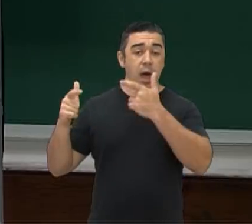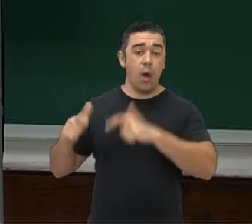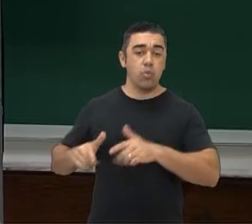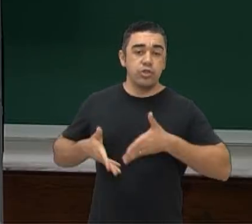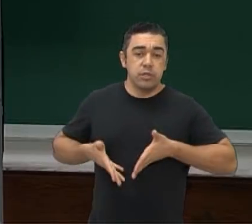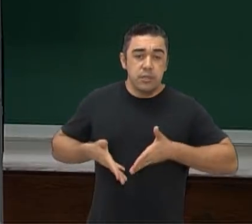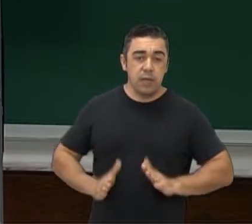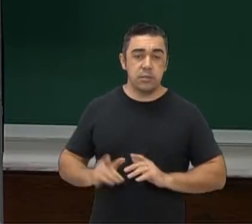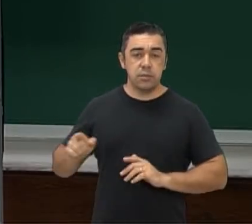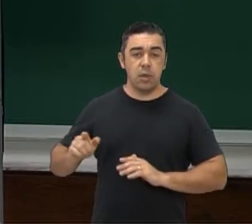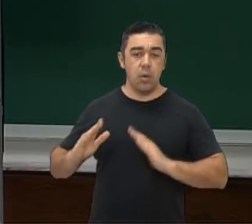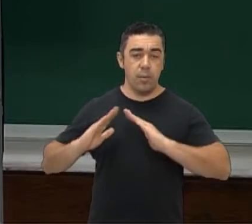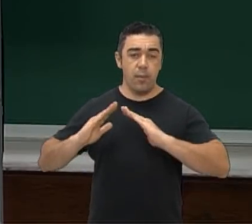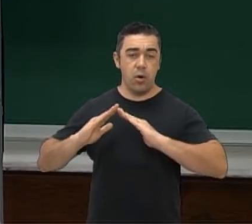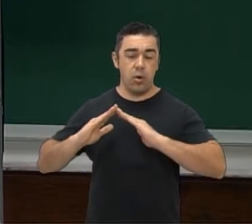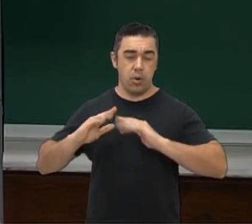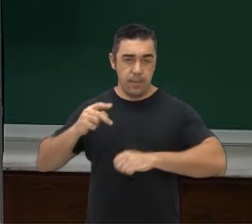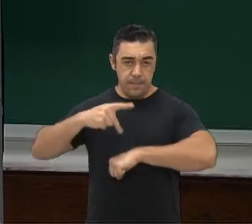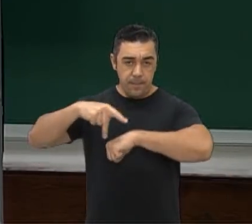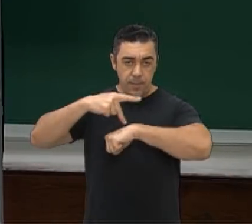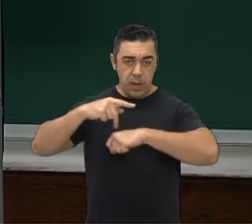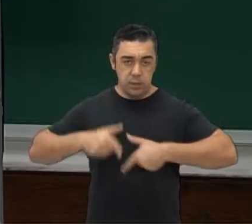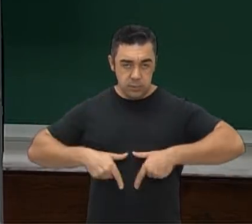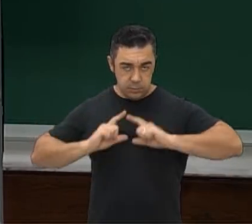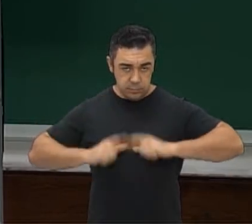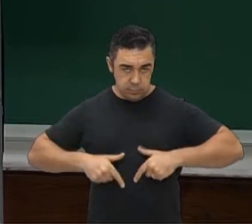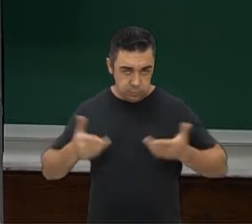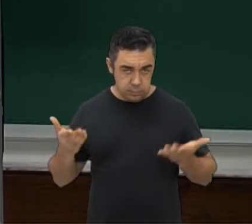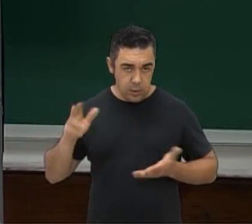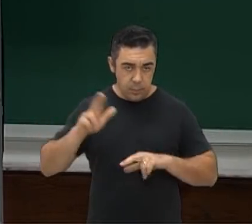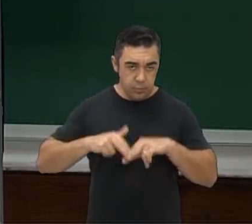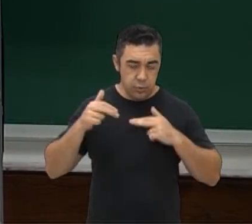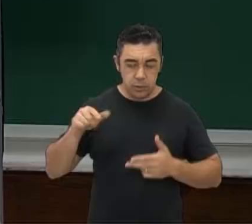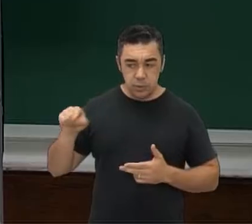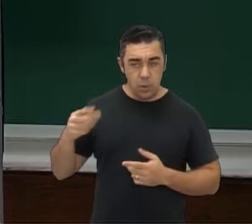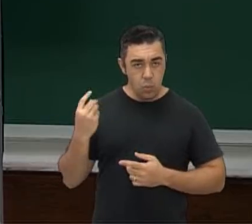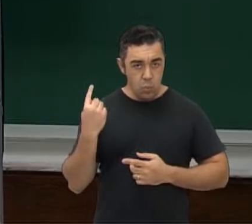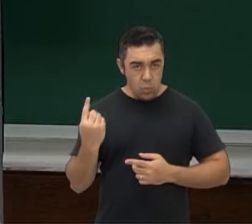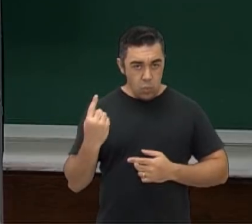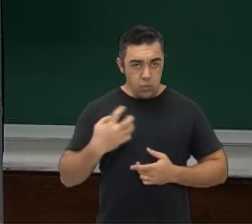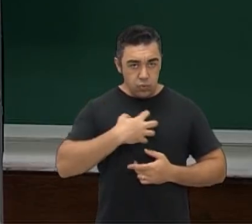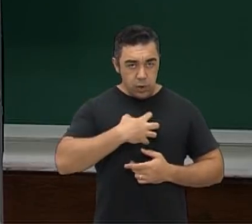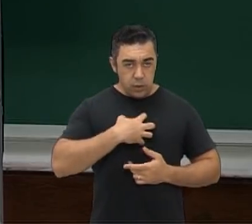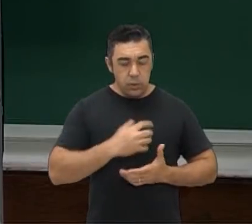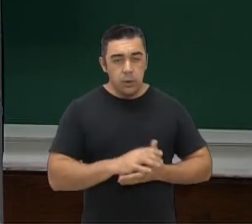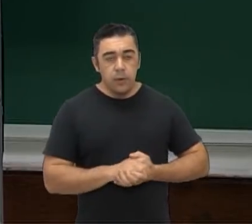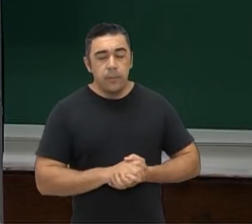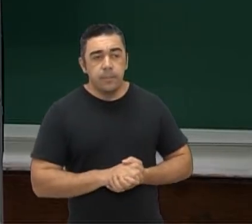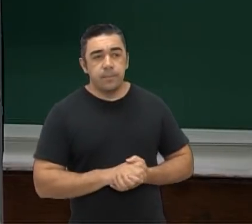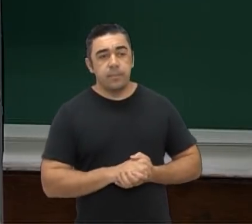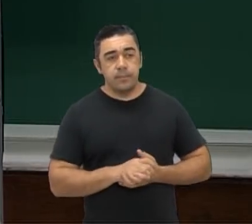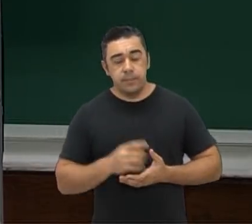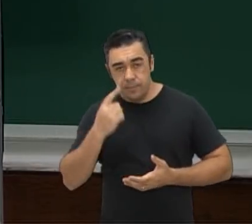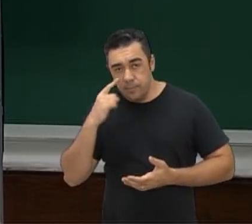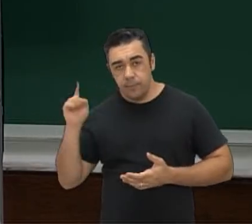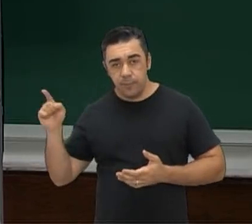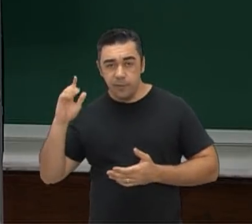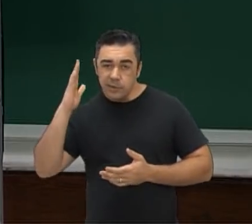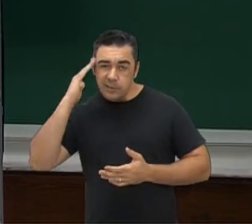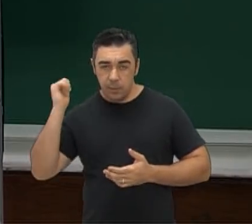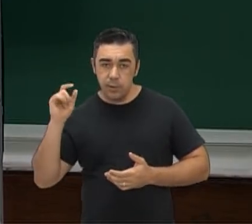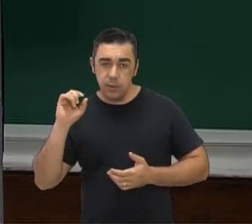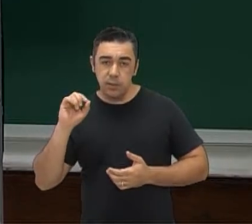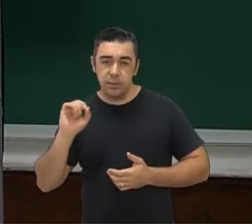gênero. Nesse caso, como é um adjetivo uniforme, ele só existe nessa forma, é a única forma, né? Então, a gente só vai saber